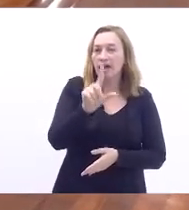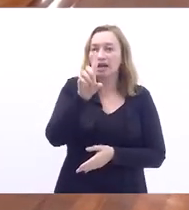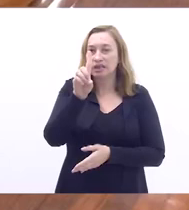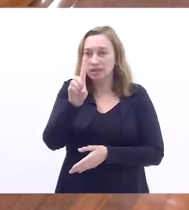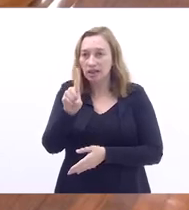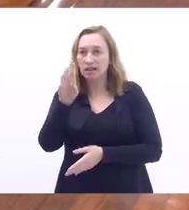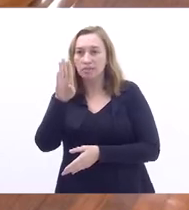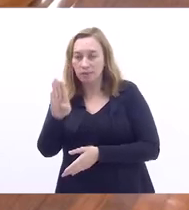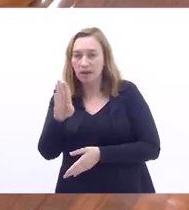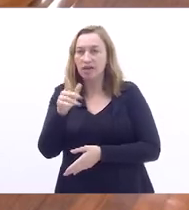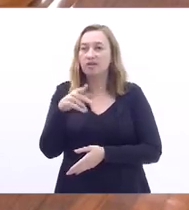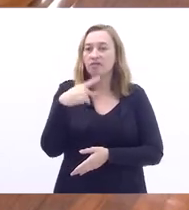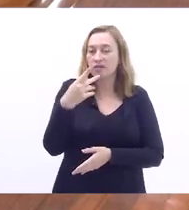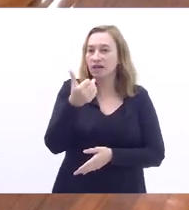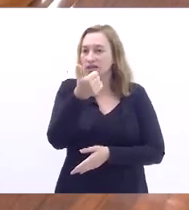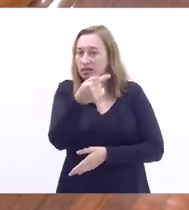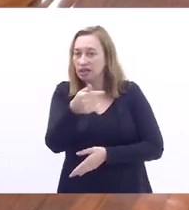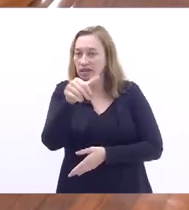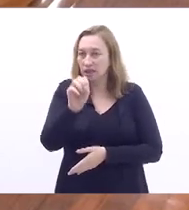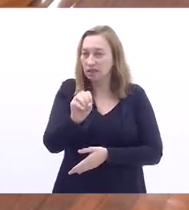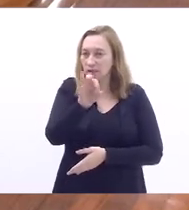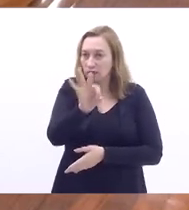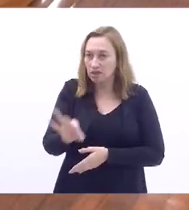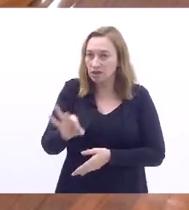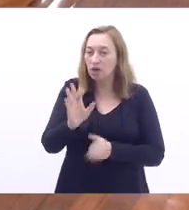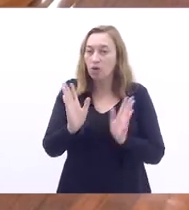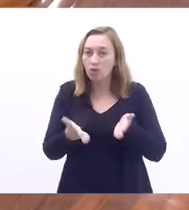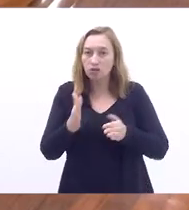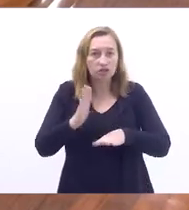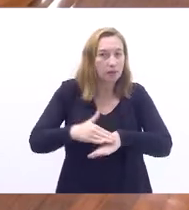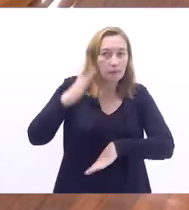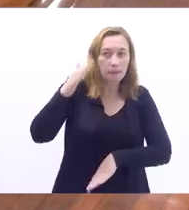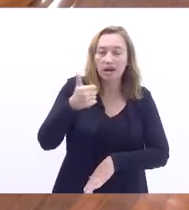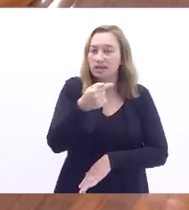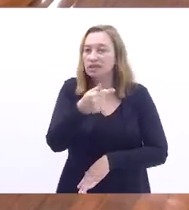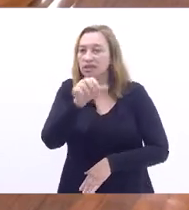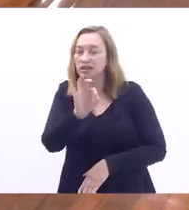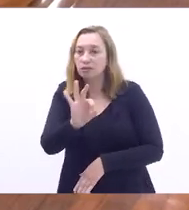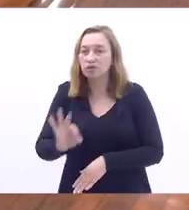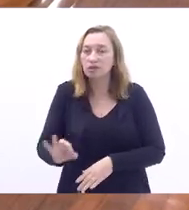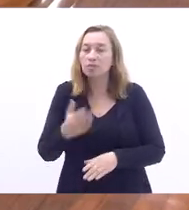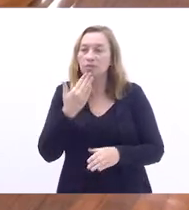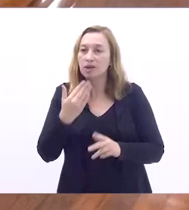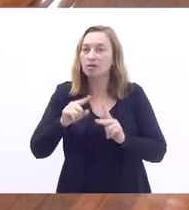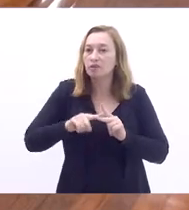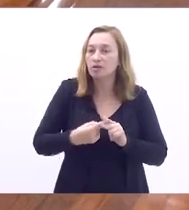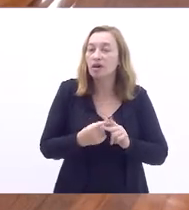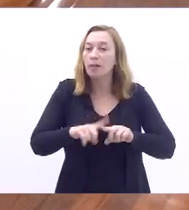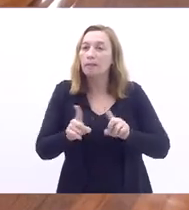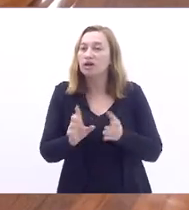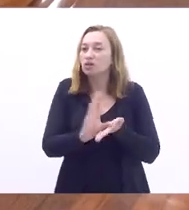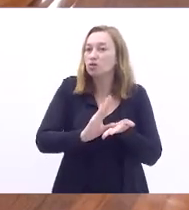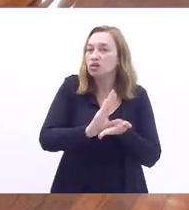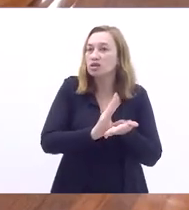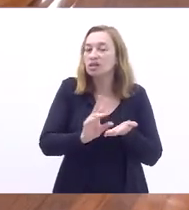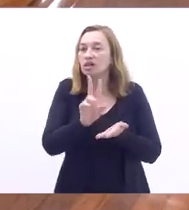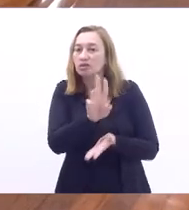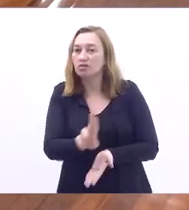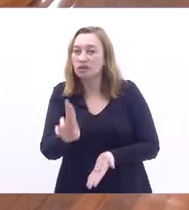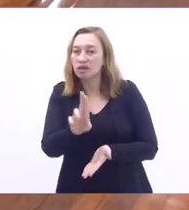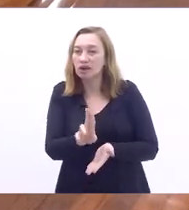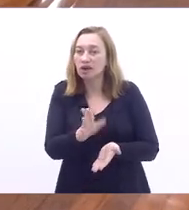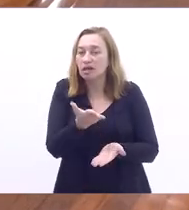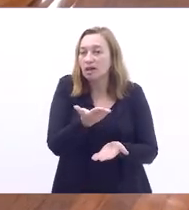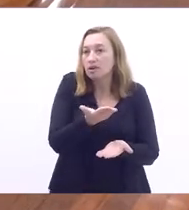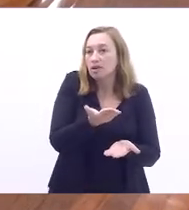hoje essa representação docente está acima dos setenta por cento a gente propôs uma modificação mas o conselho Universitário derrotou a nossa